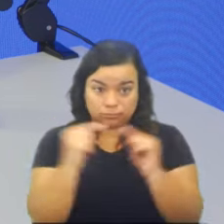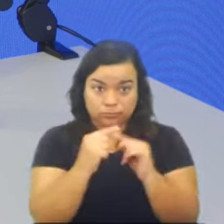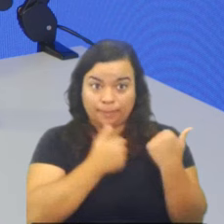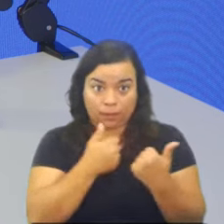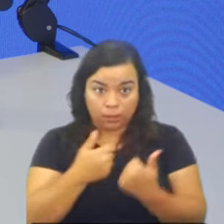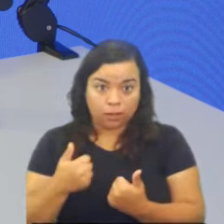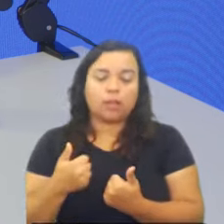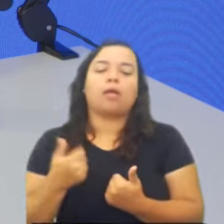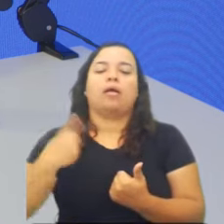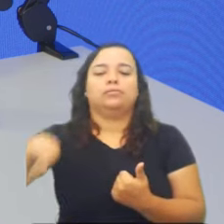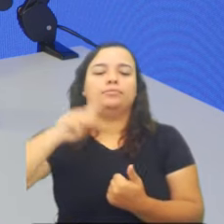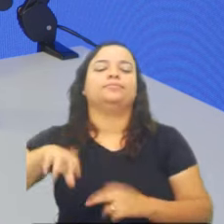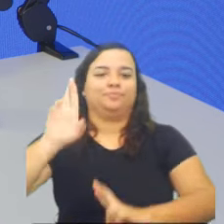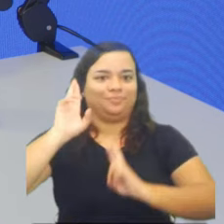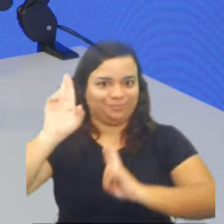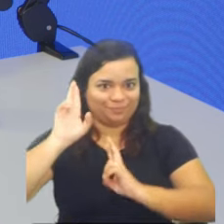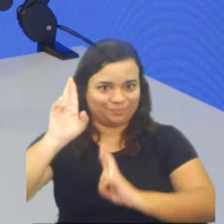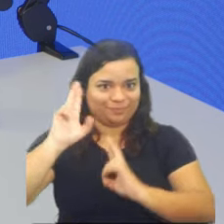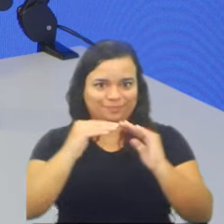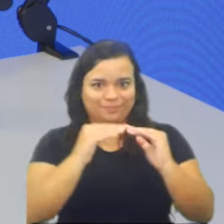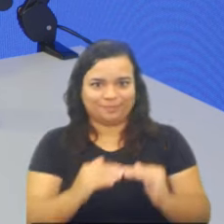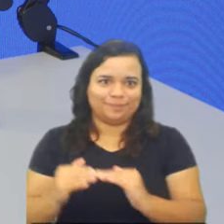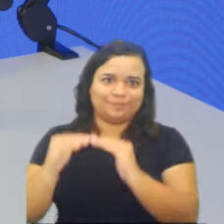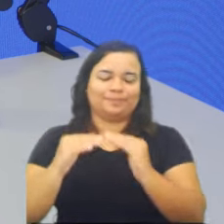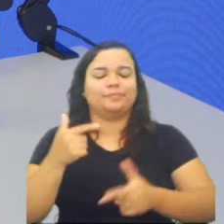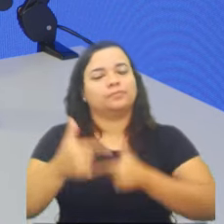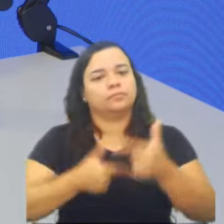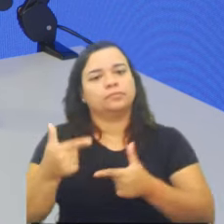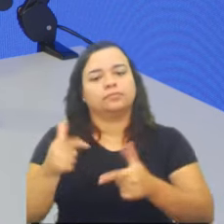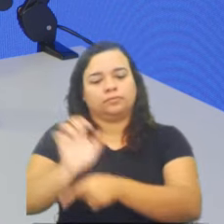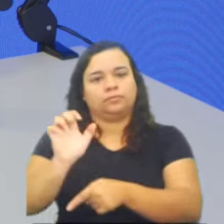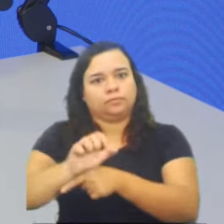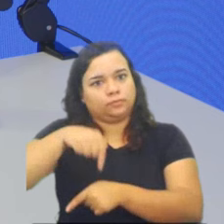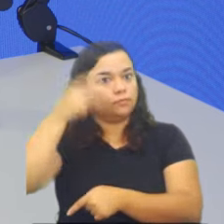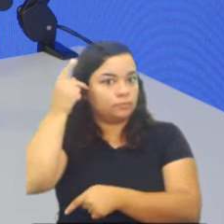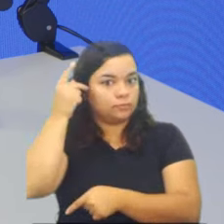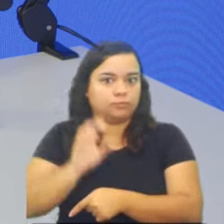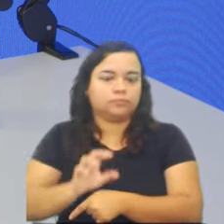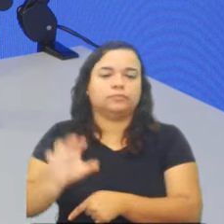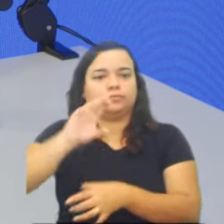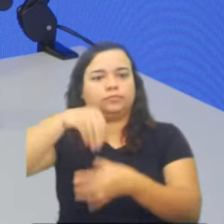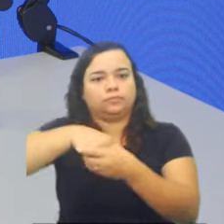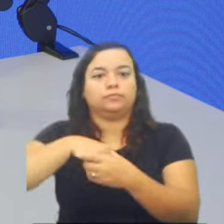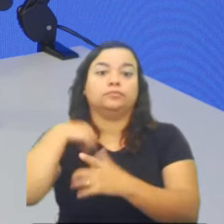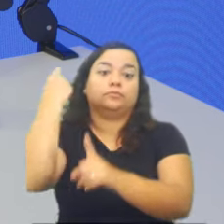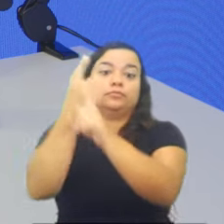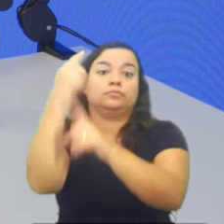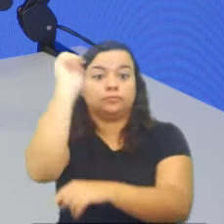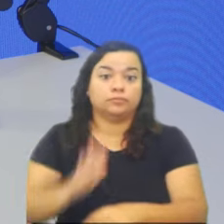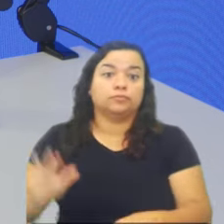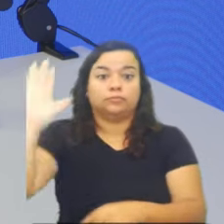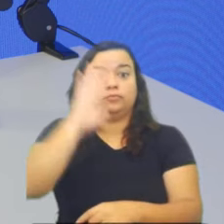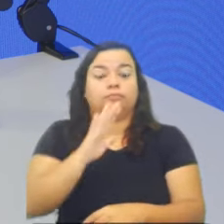funcionar né a gente espera que esse alinhamento funcione no estado e nós vamos ter um encontro